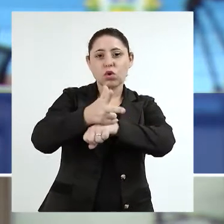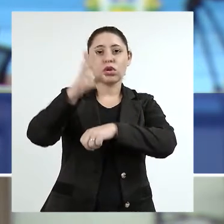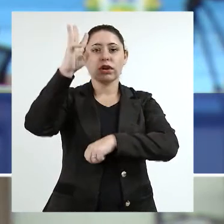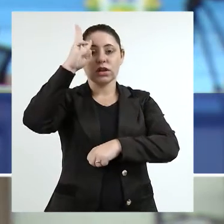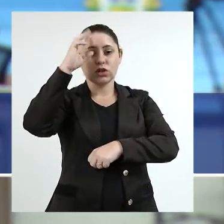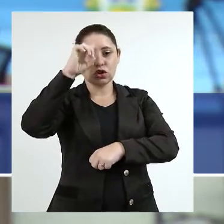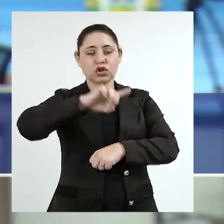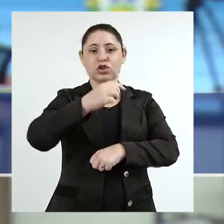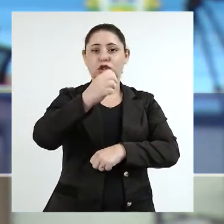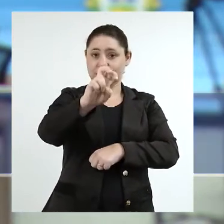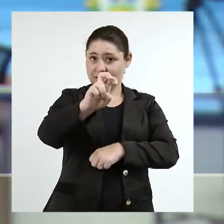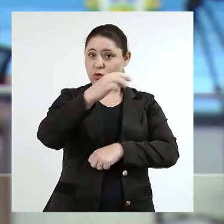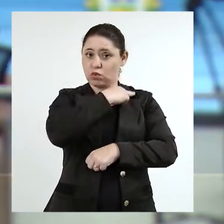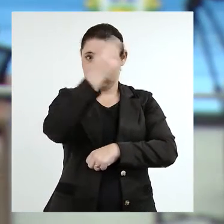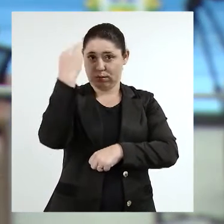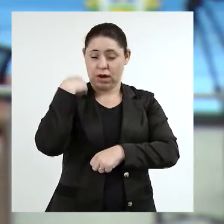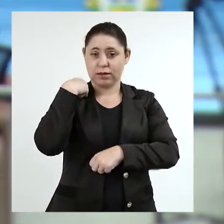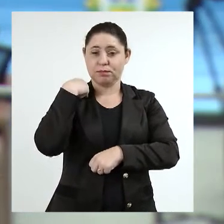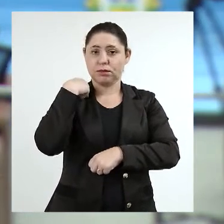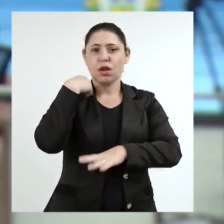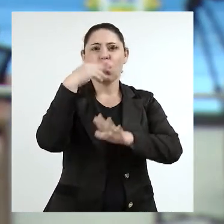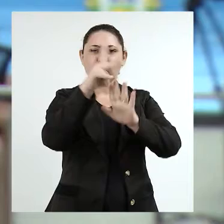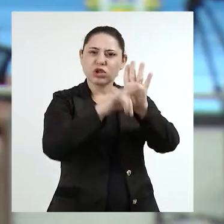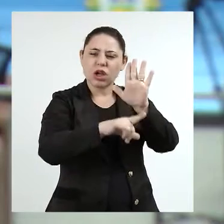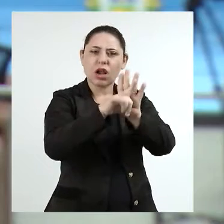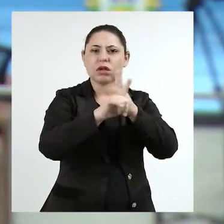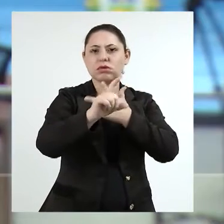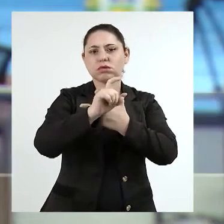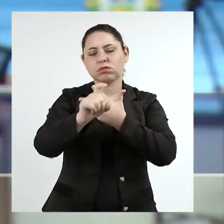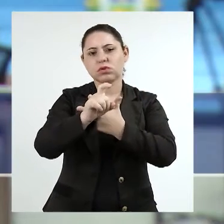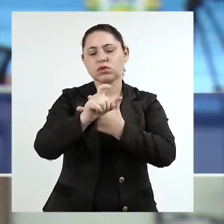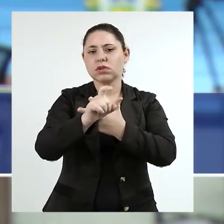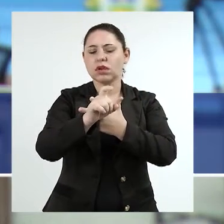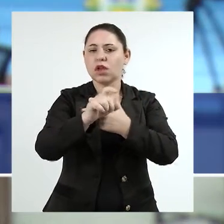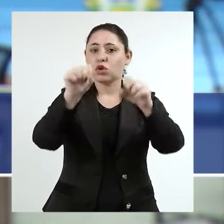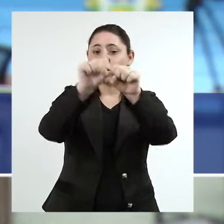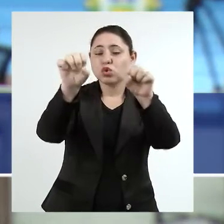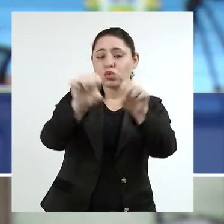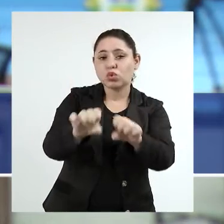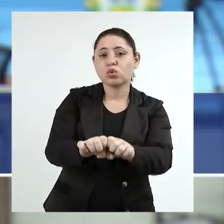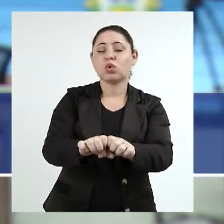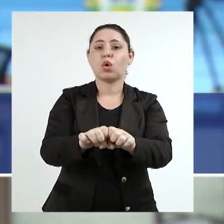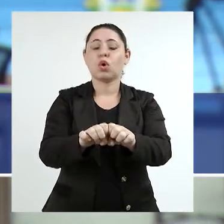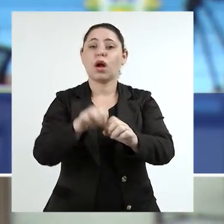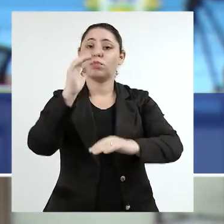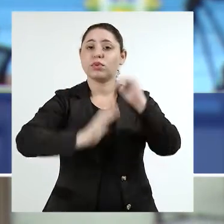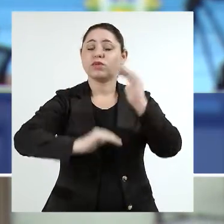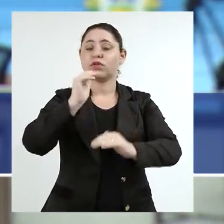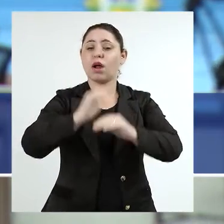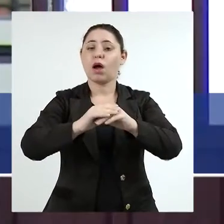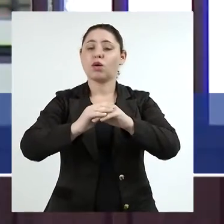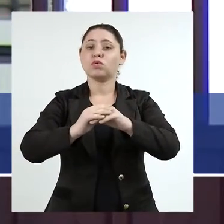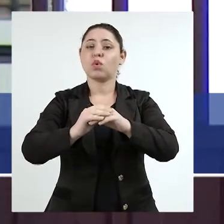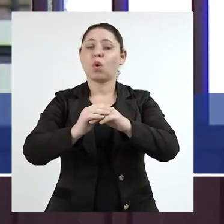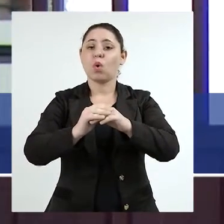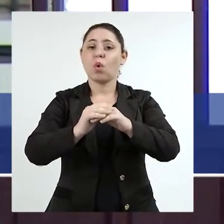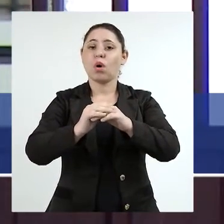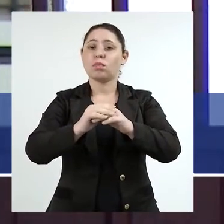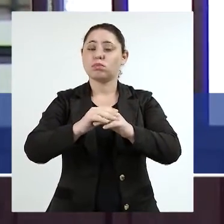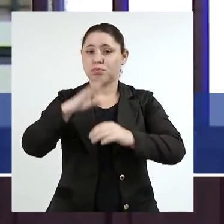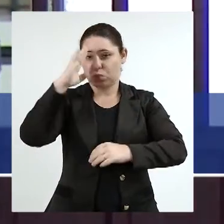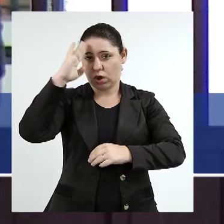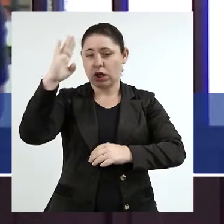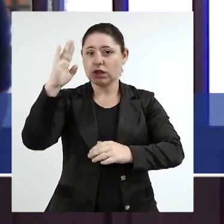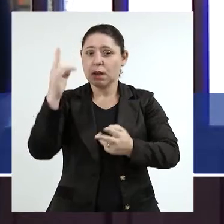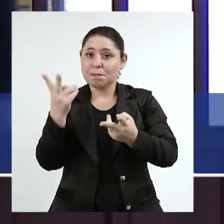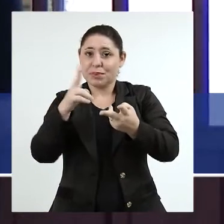dia 5 de maio. Dentre eles, um do Poder Executivo que reestrutura a carreira de segurança penitenciária. De